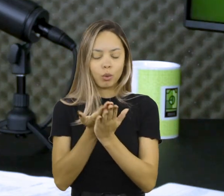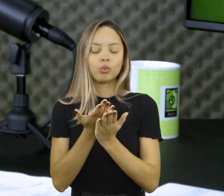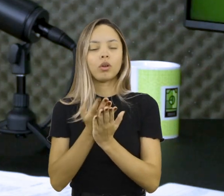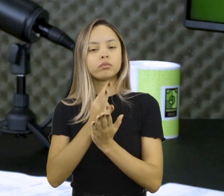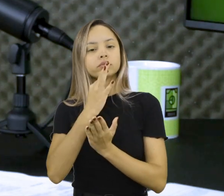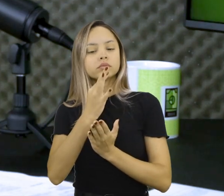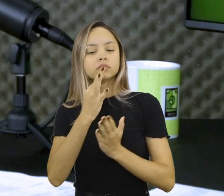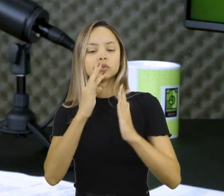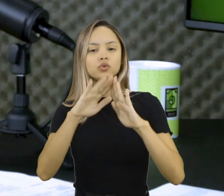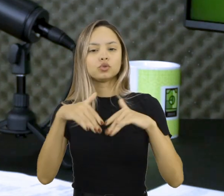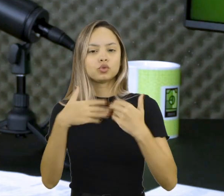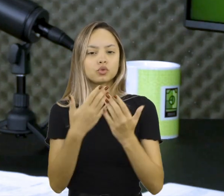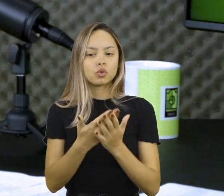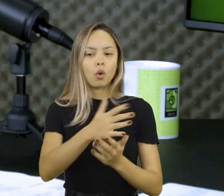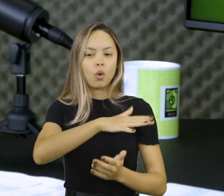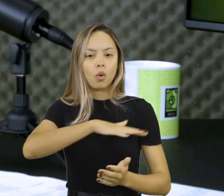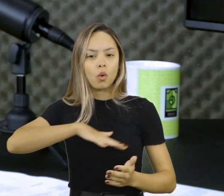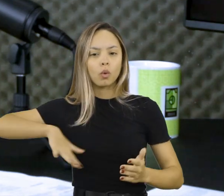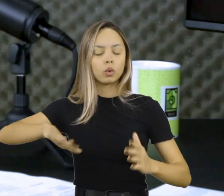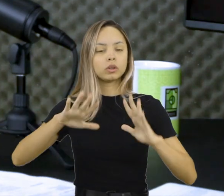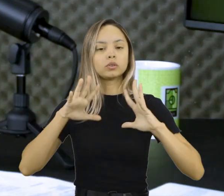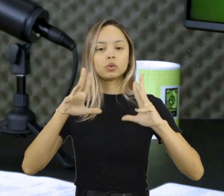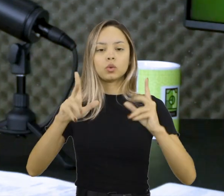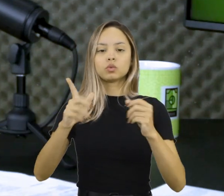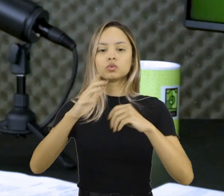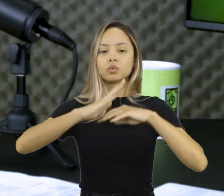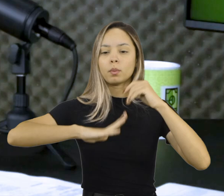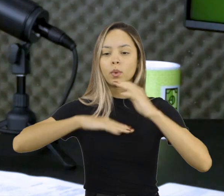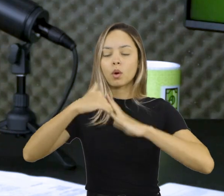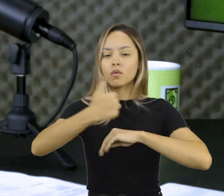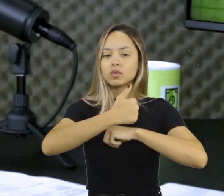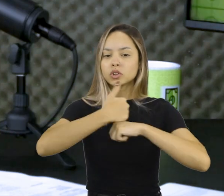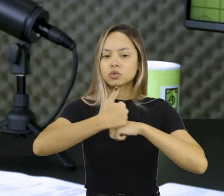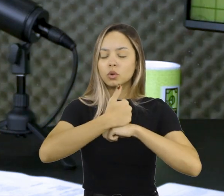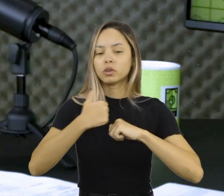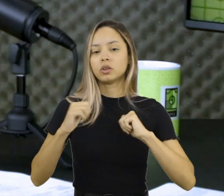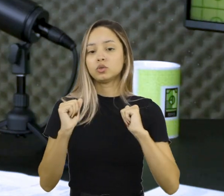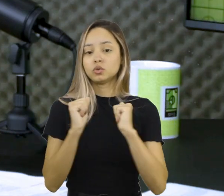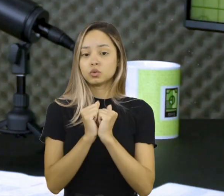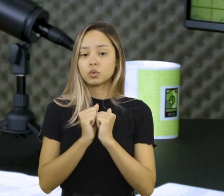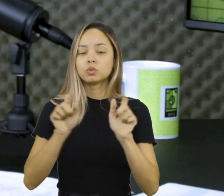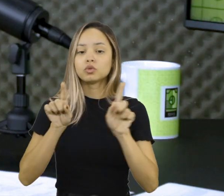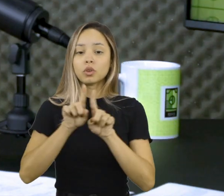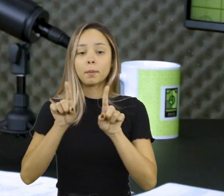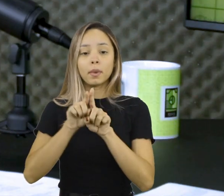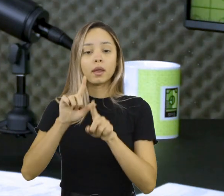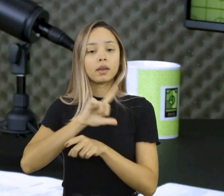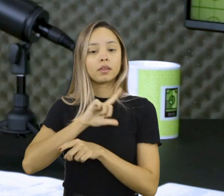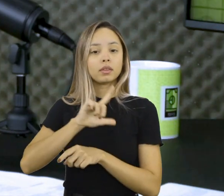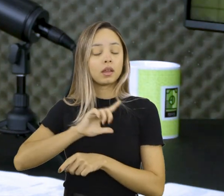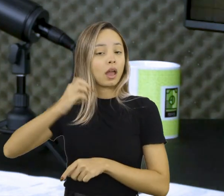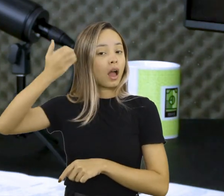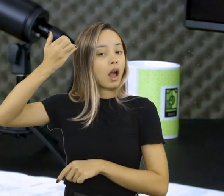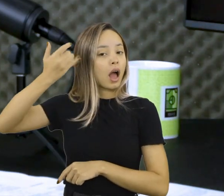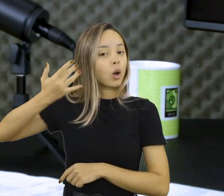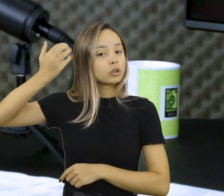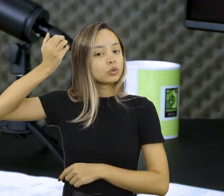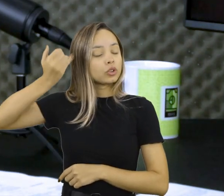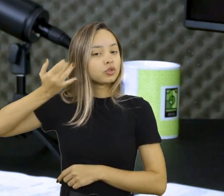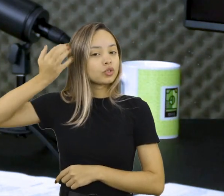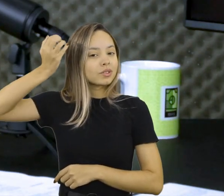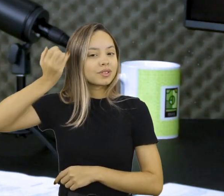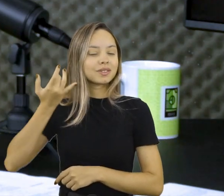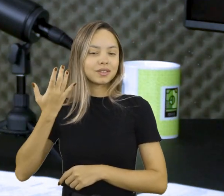escola todos os profissionais juntos incluindo recurso de uma audiodescrição né O que é esse